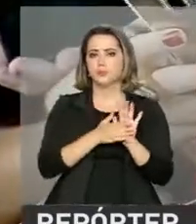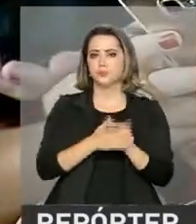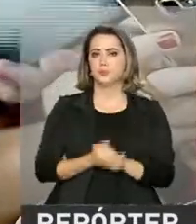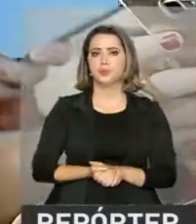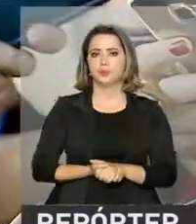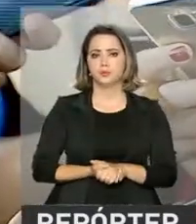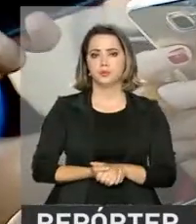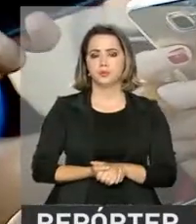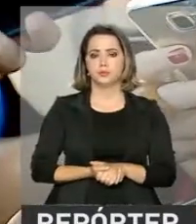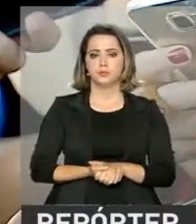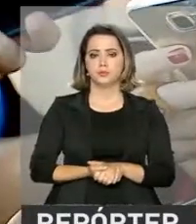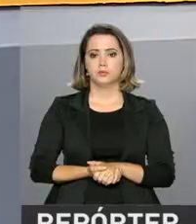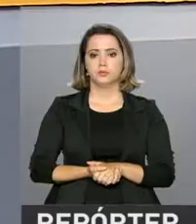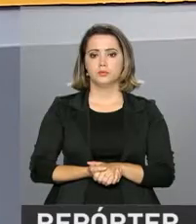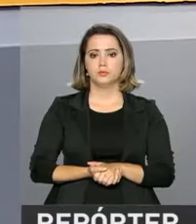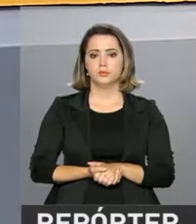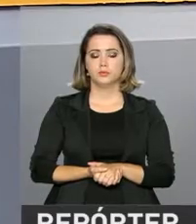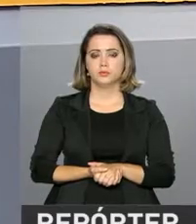Previdência.